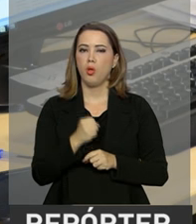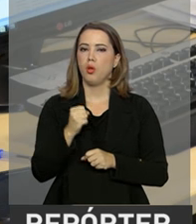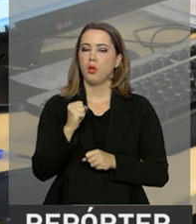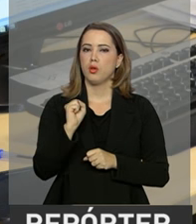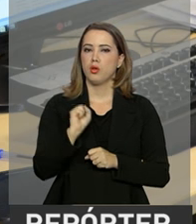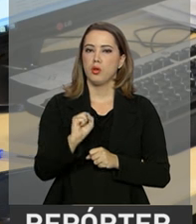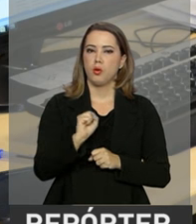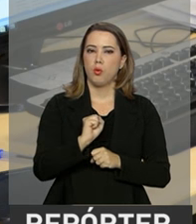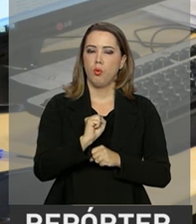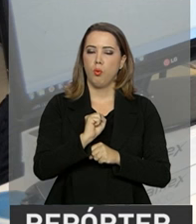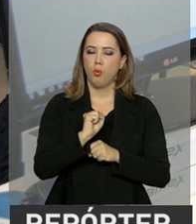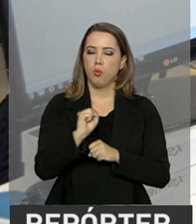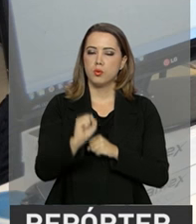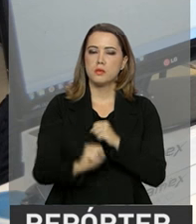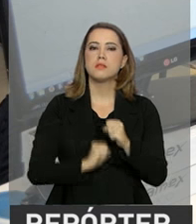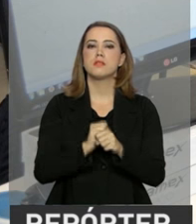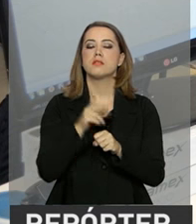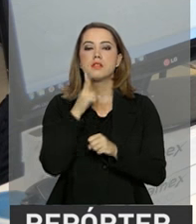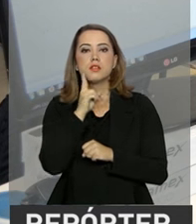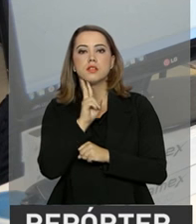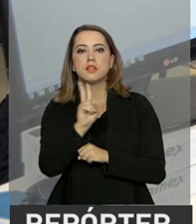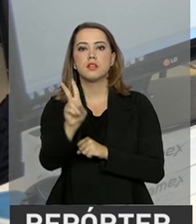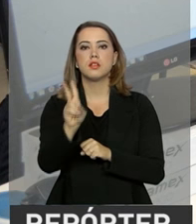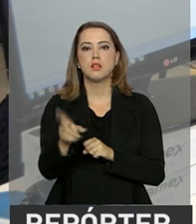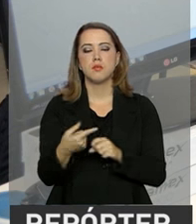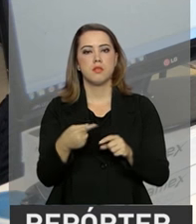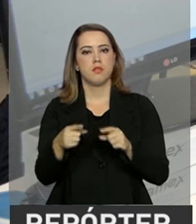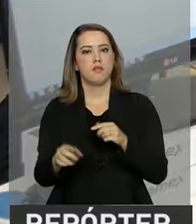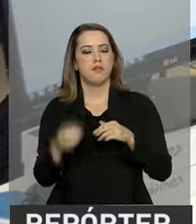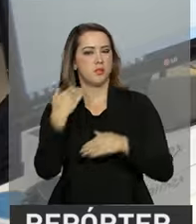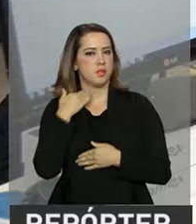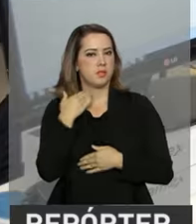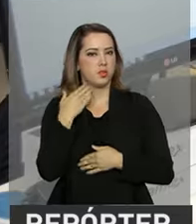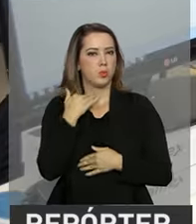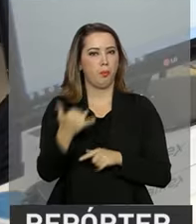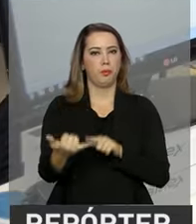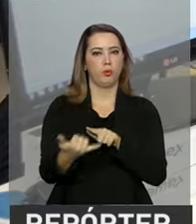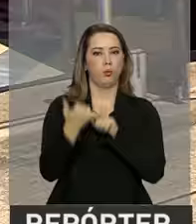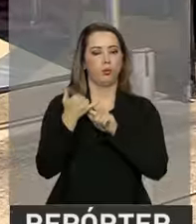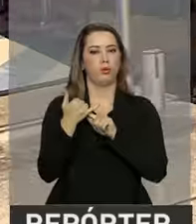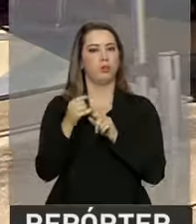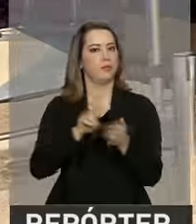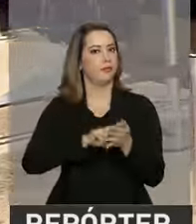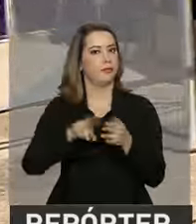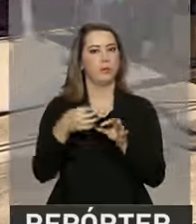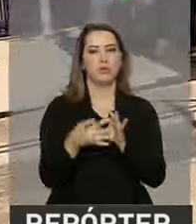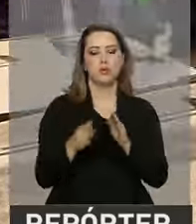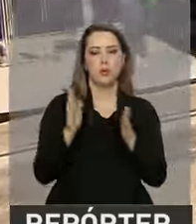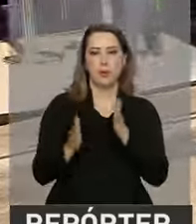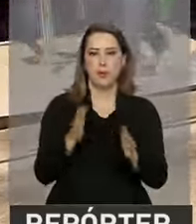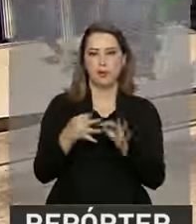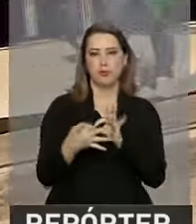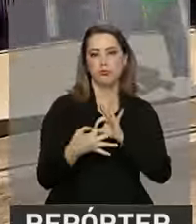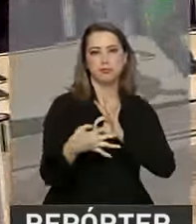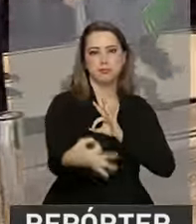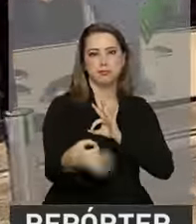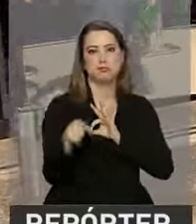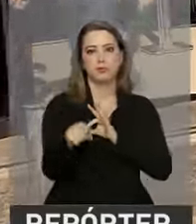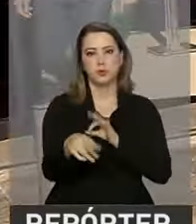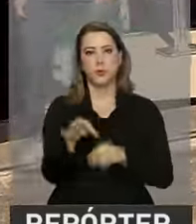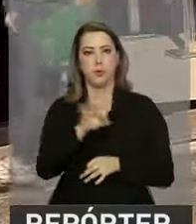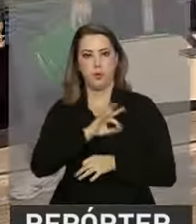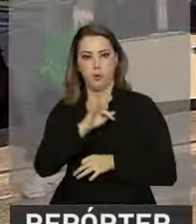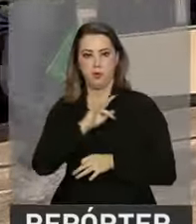cruza por exemplo informações bancárias telefônicas e fiscais de longos períodos a operação boca livre da Polícia